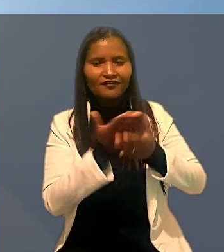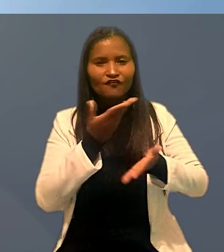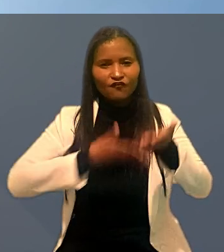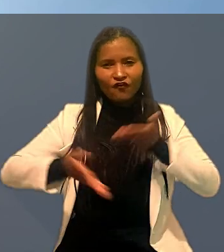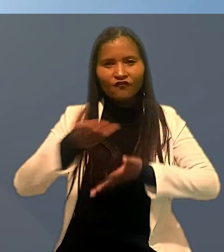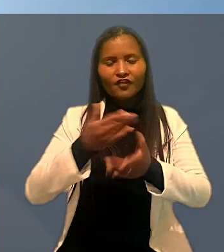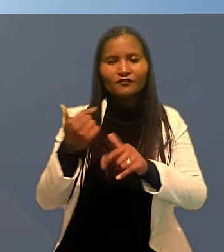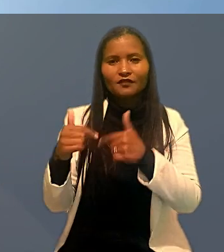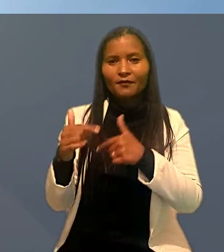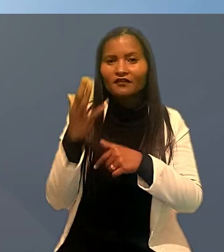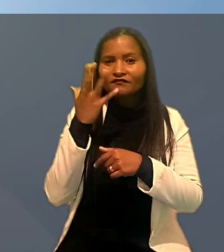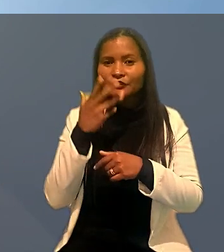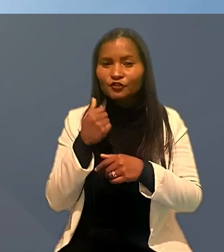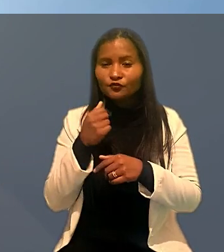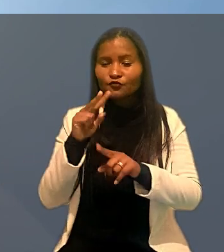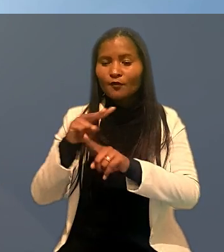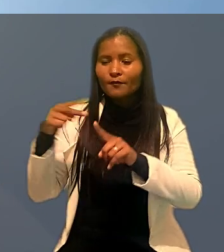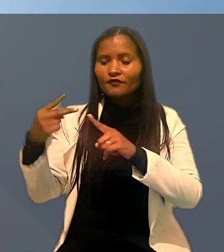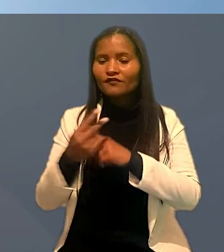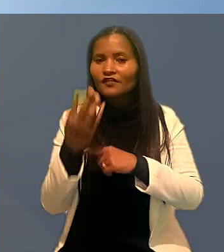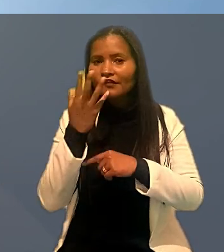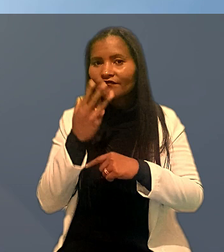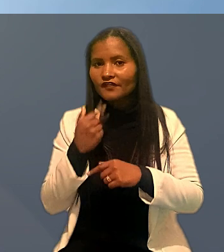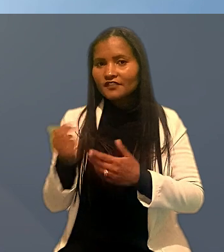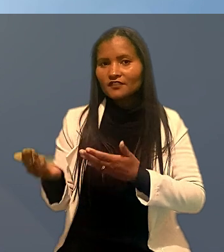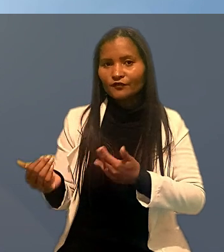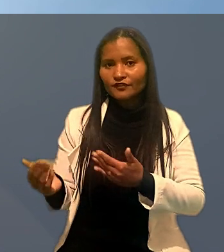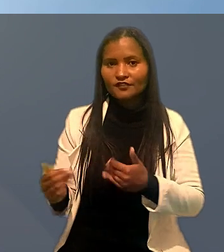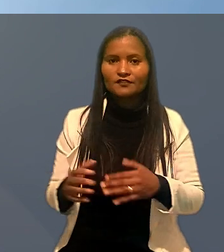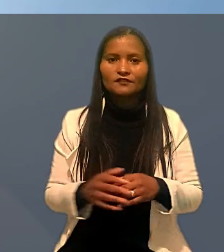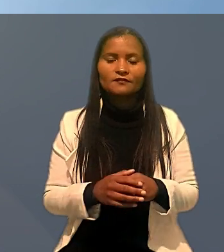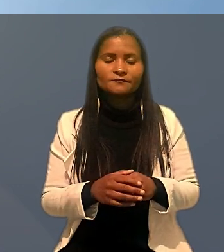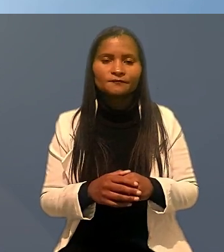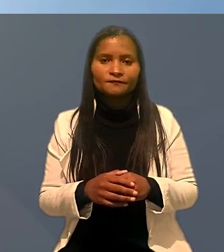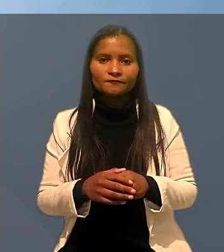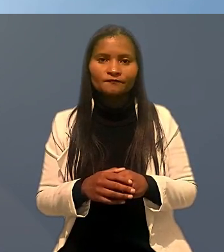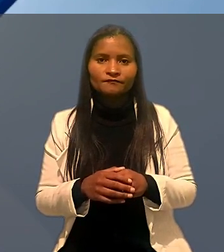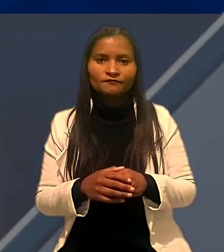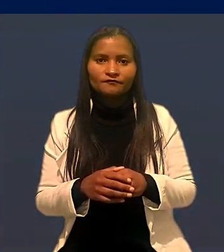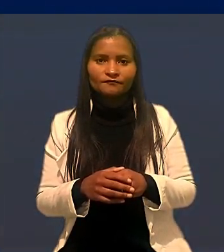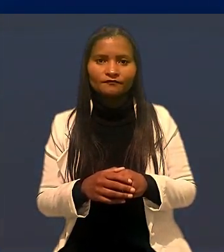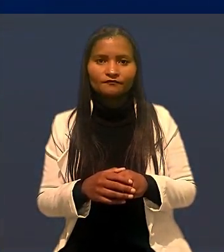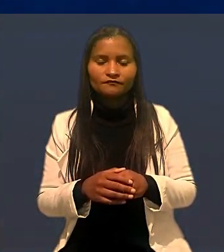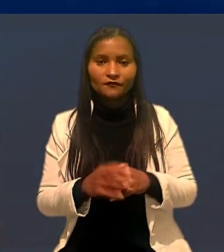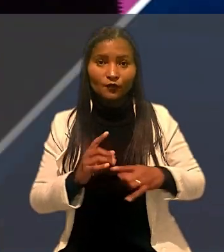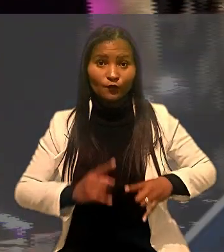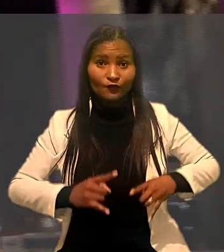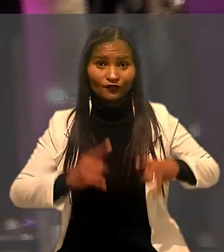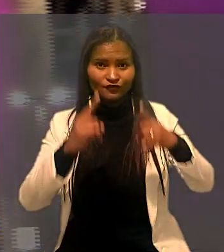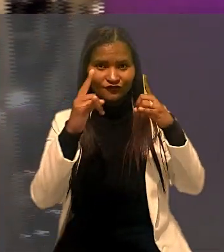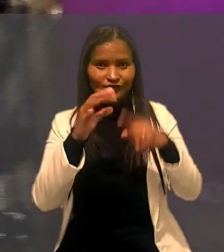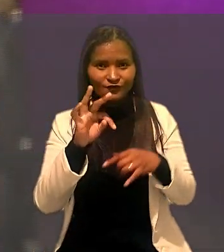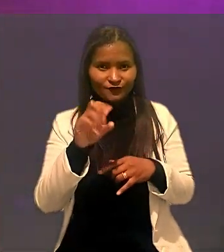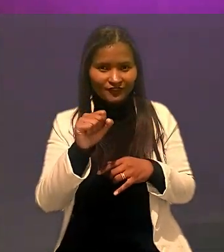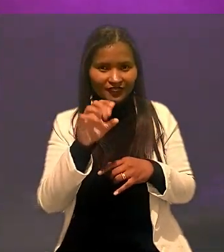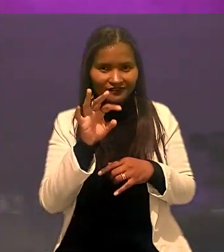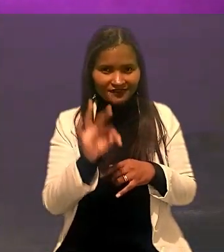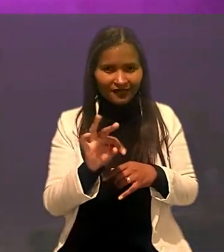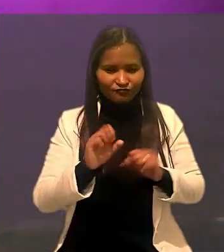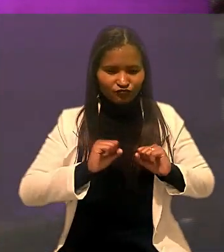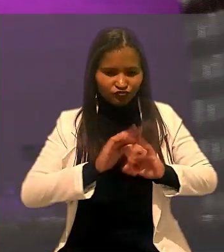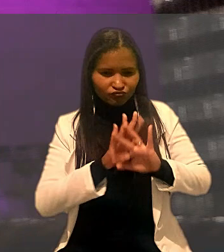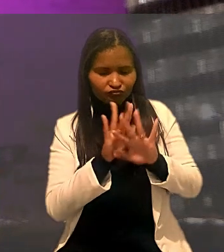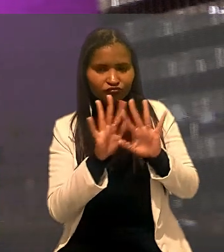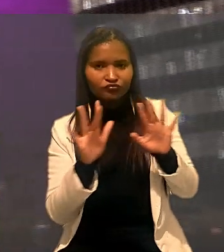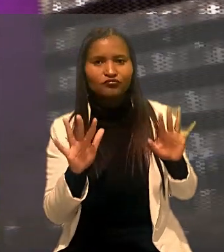envolvendo o trabalho infantil sob a perspectiva da infância e adolescência". O edifício sede do